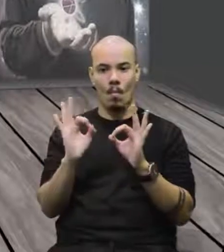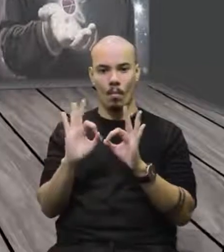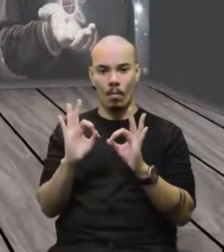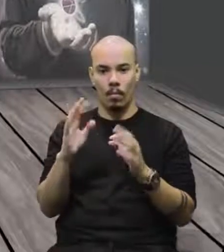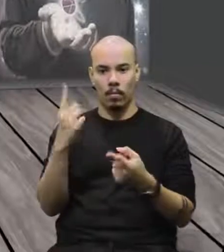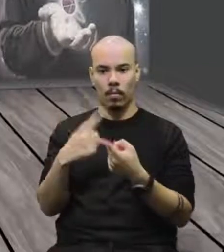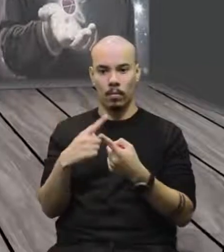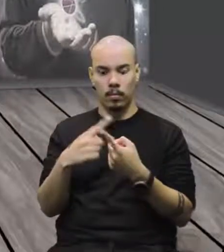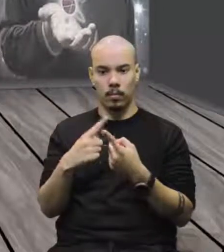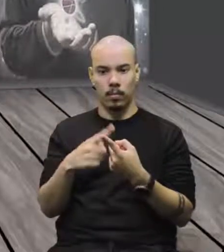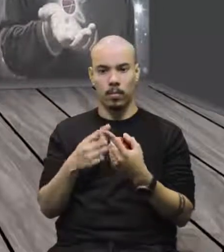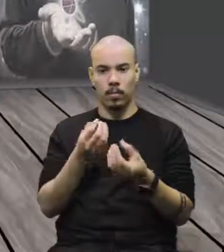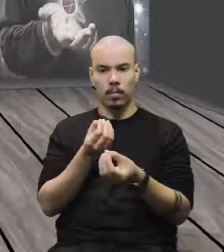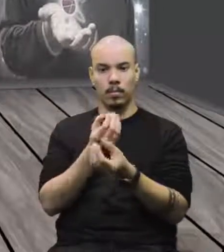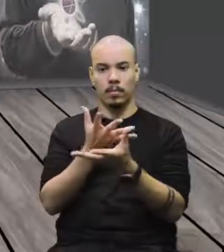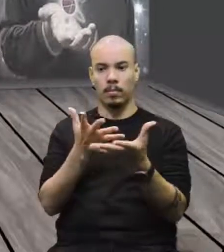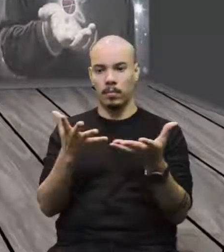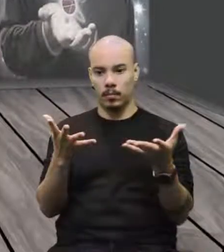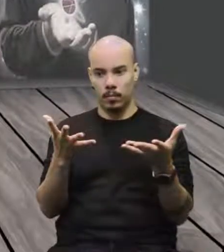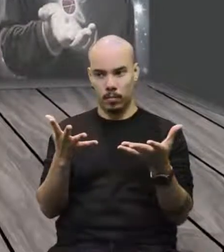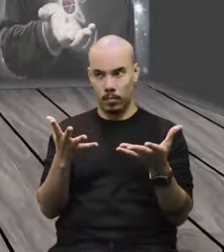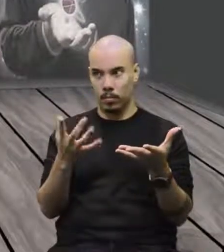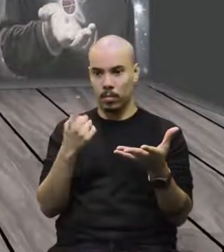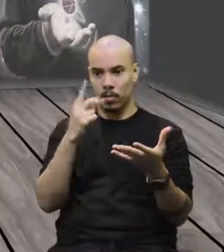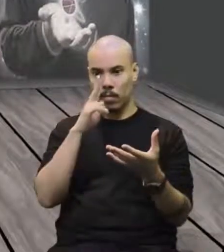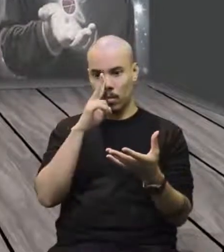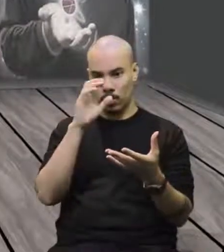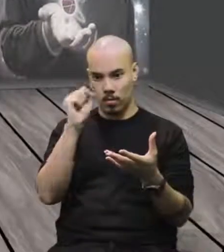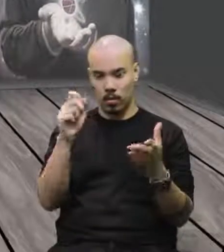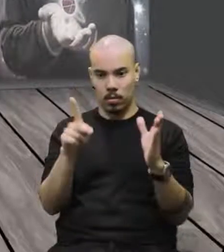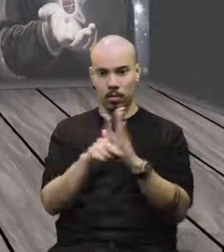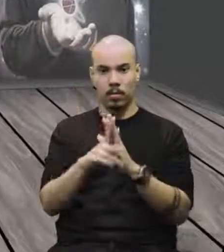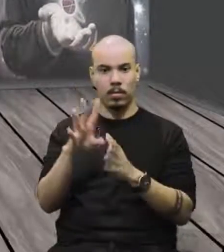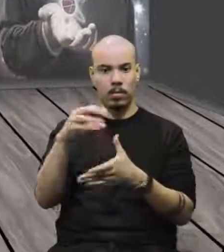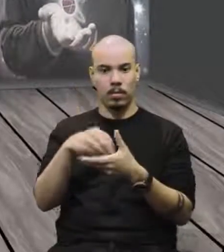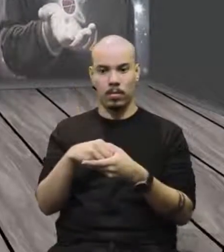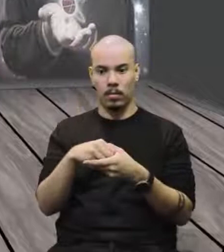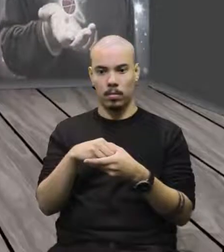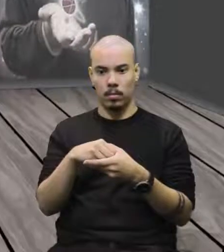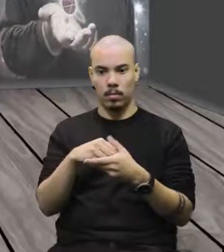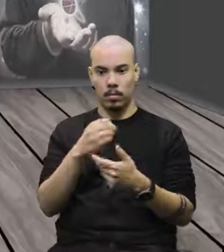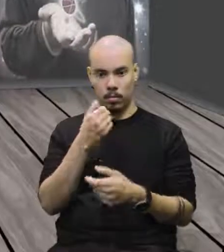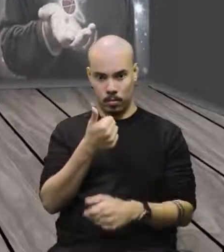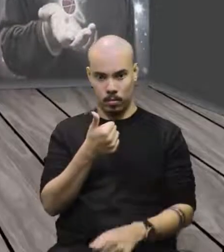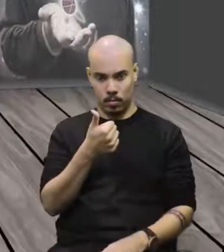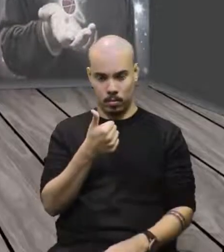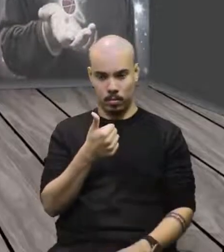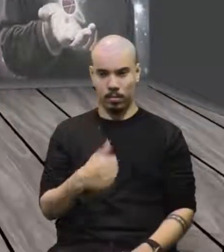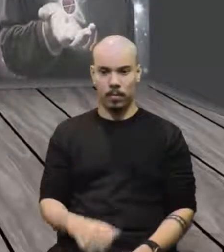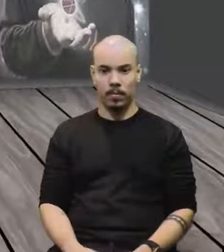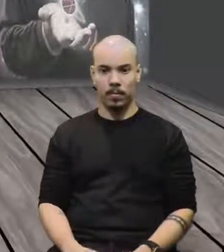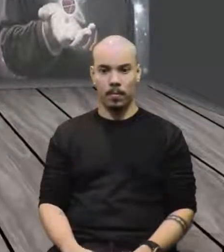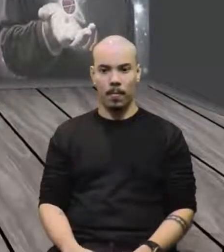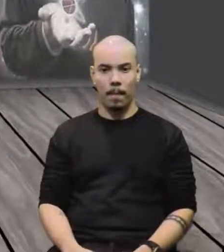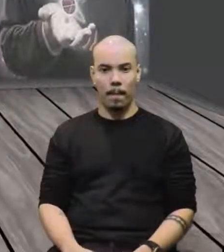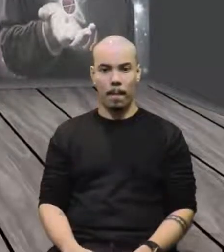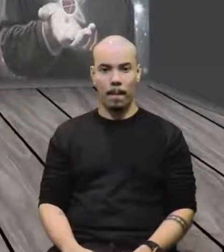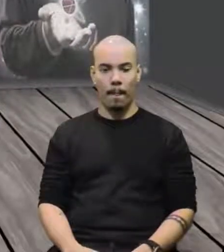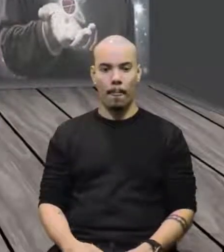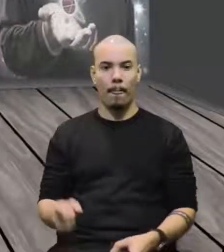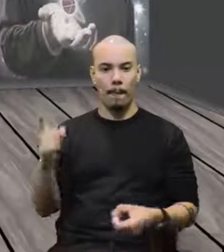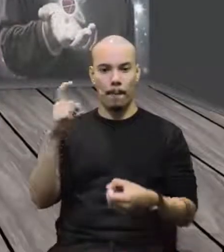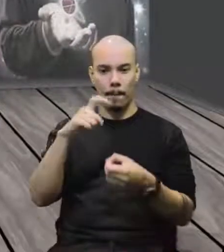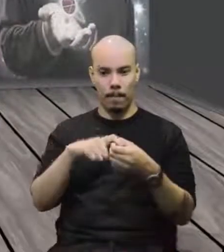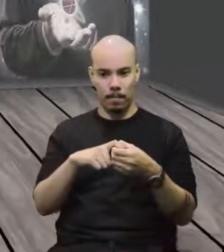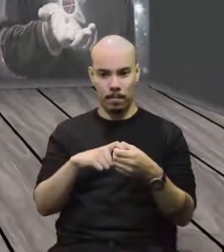ele não oferece uma força magnética nele mesmo. Tudo bem? Então, voltando lá,